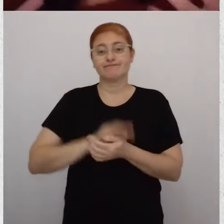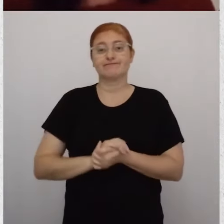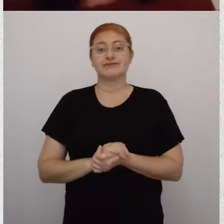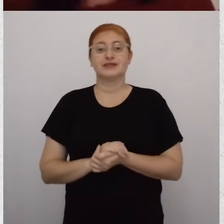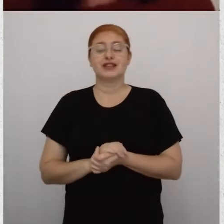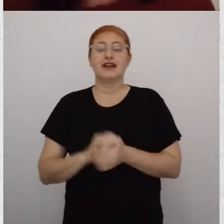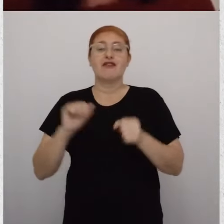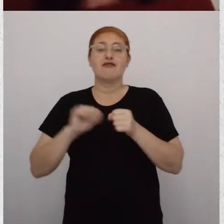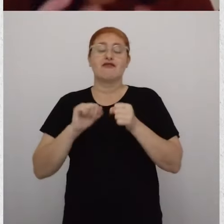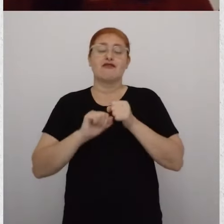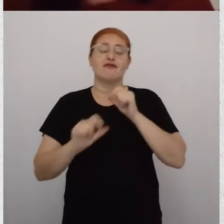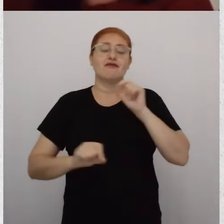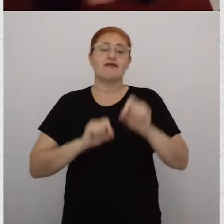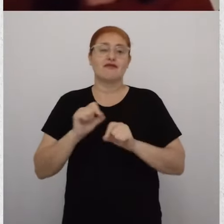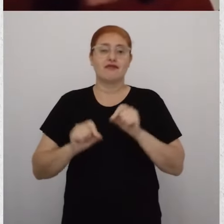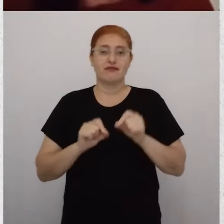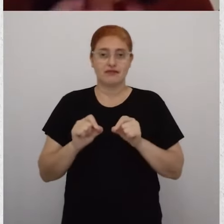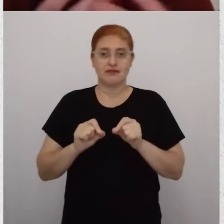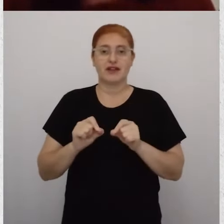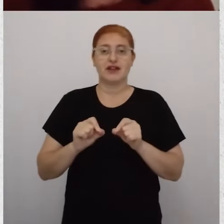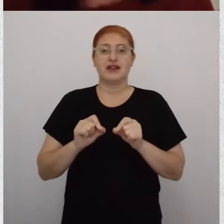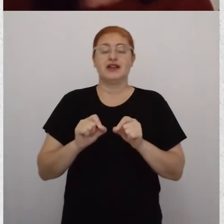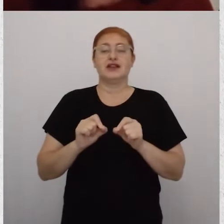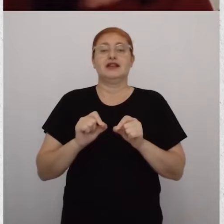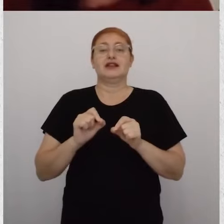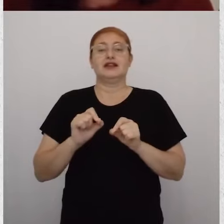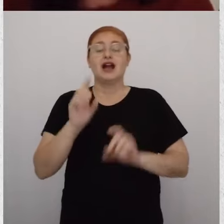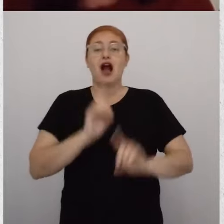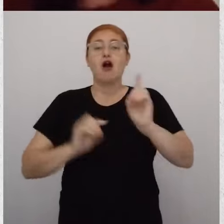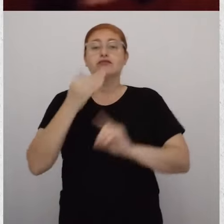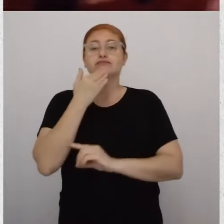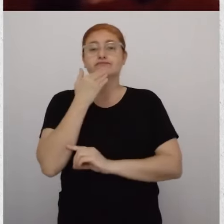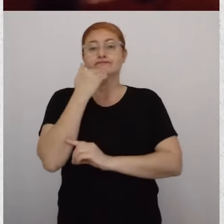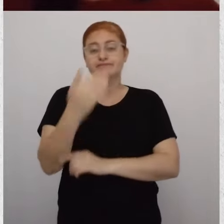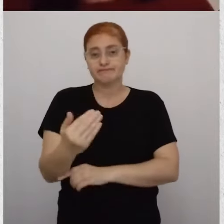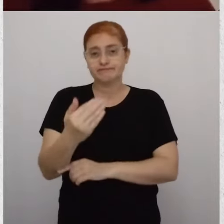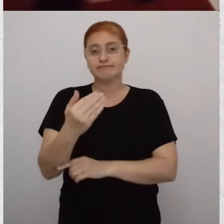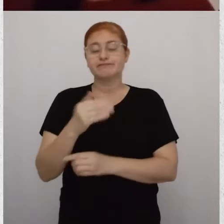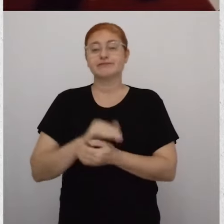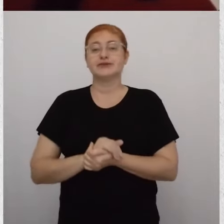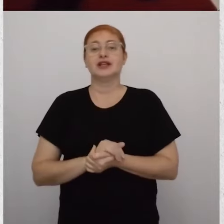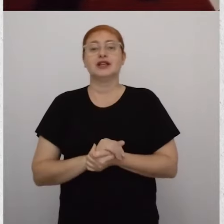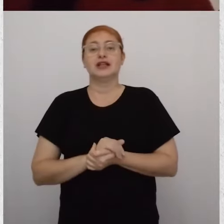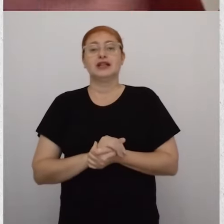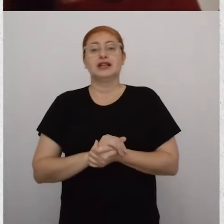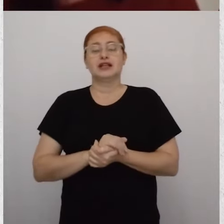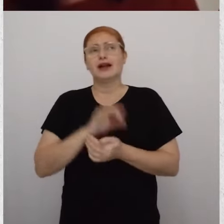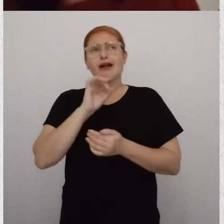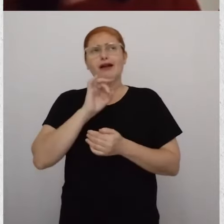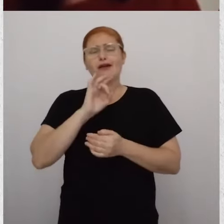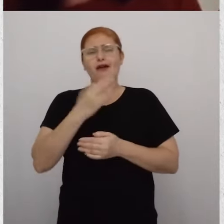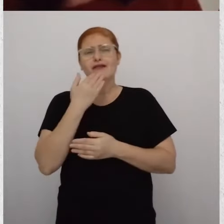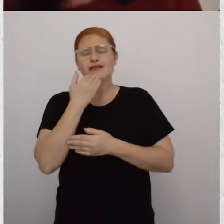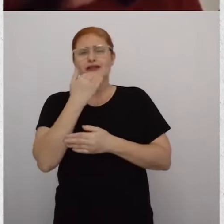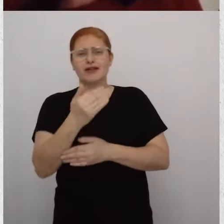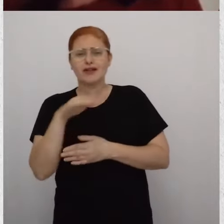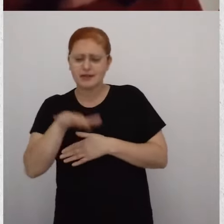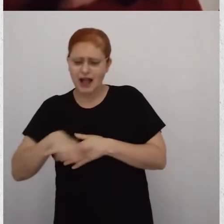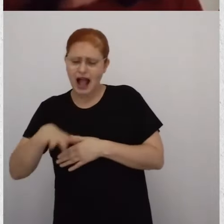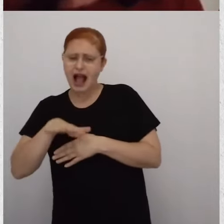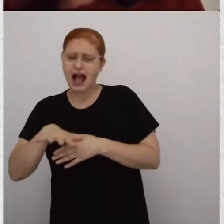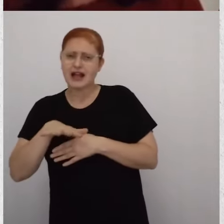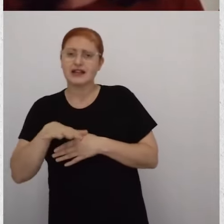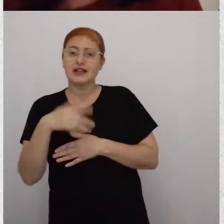com que determinadas reivindicações sejam entendidas como reivindicações de todo um campo e que outras reivindicações